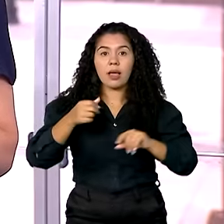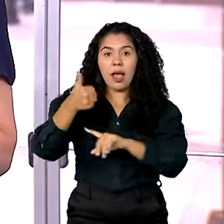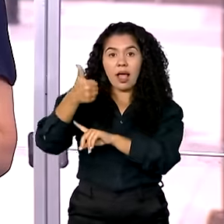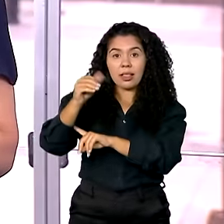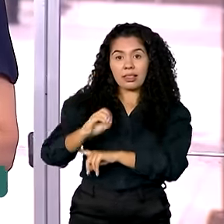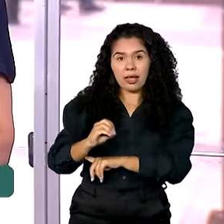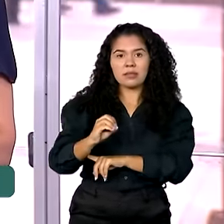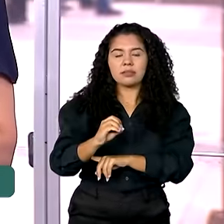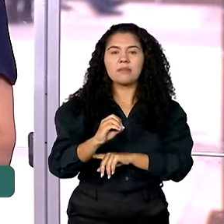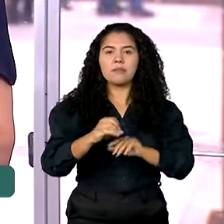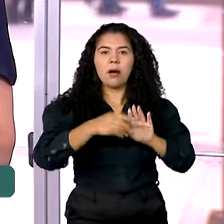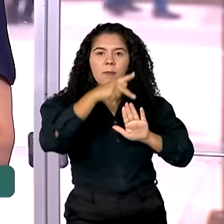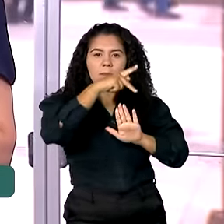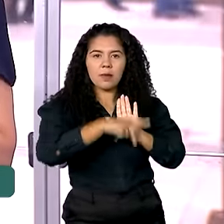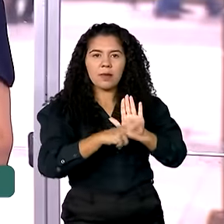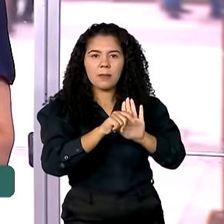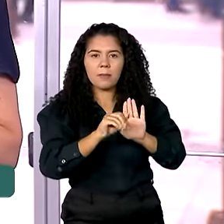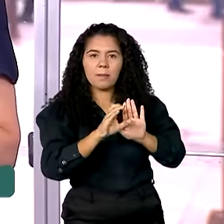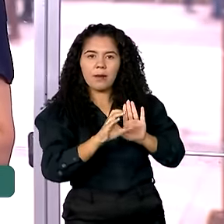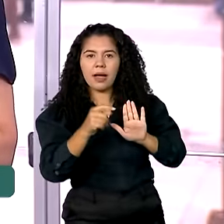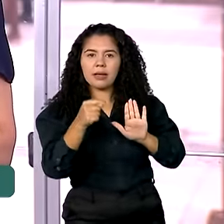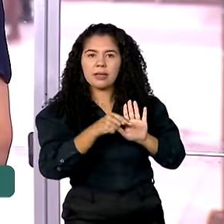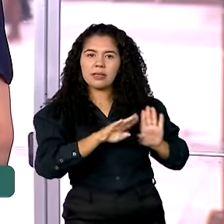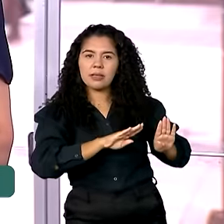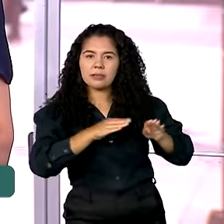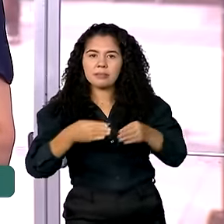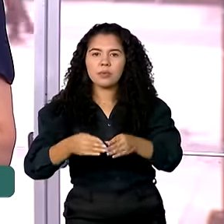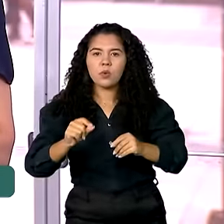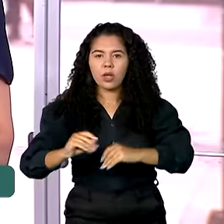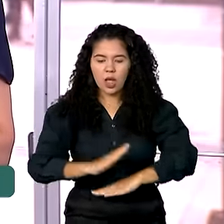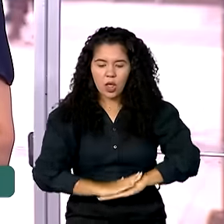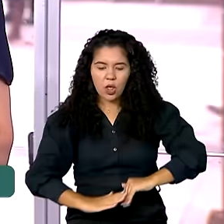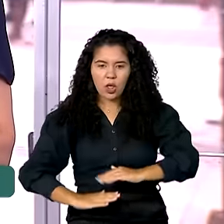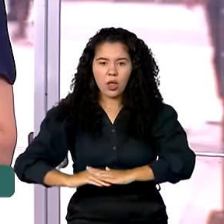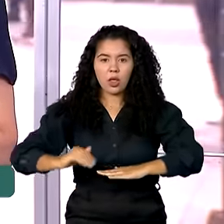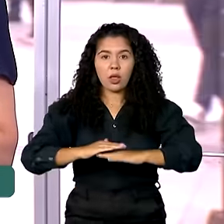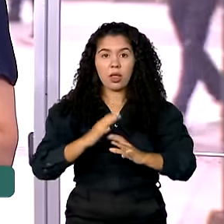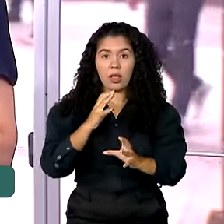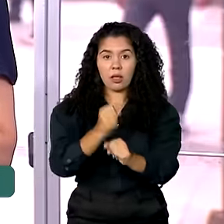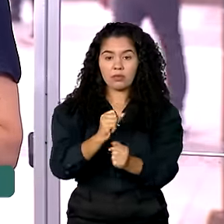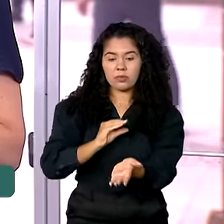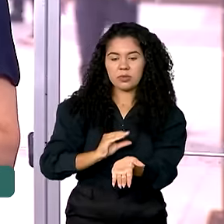é a última fase e é focada em resíduos sólidos. Serão investidos